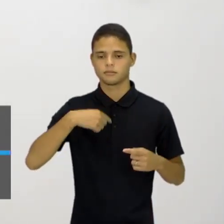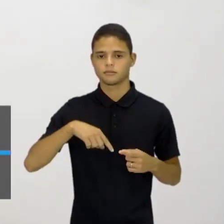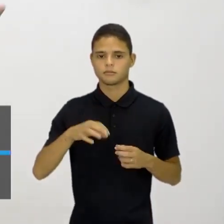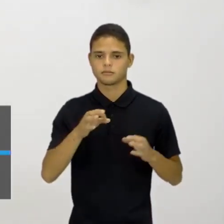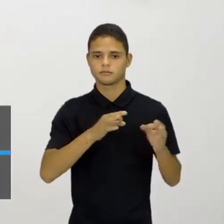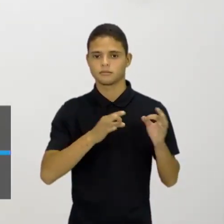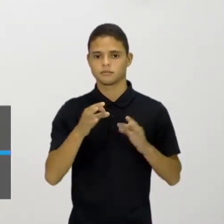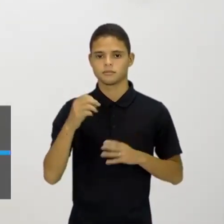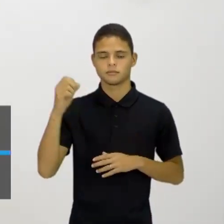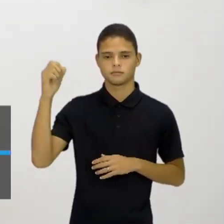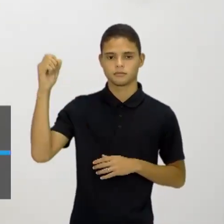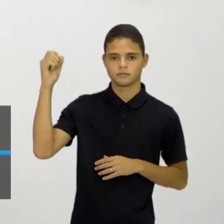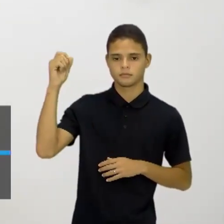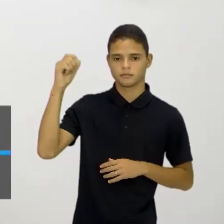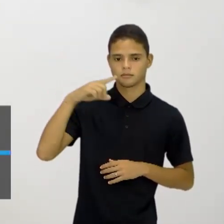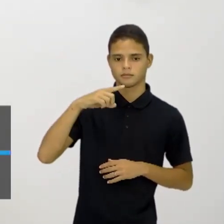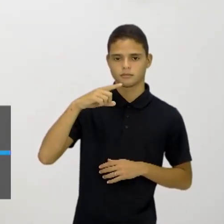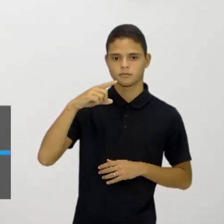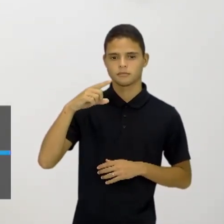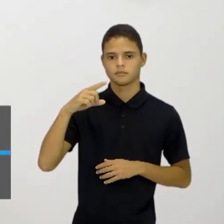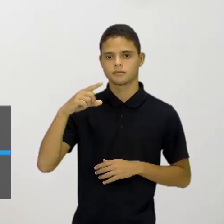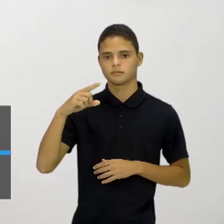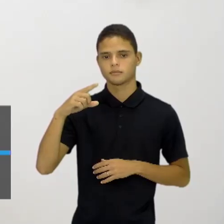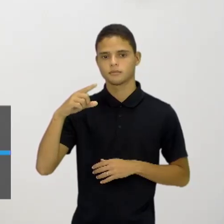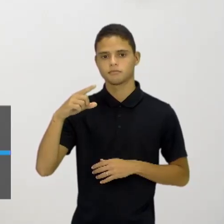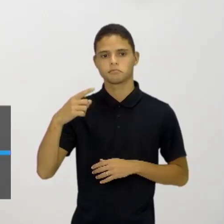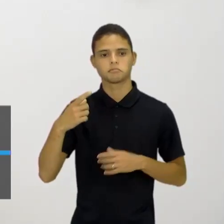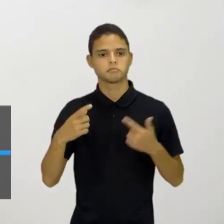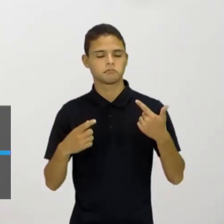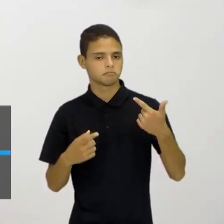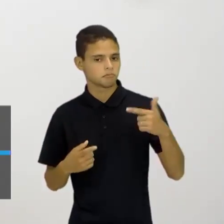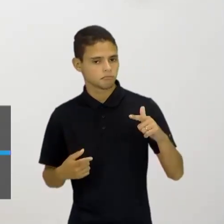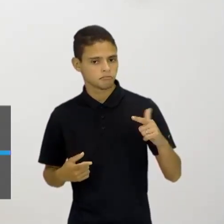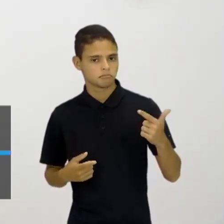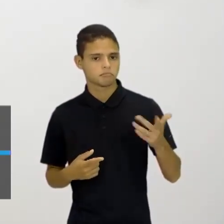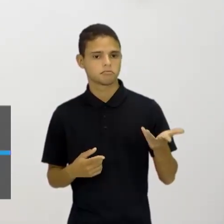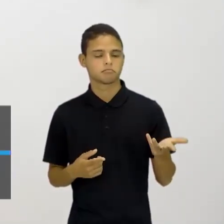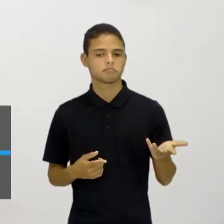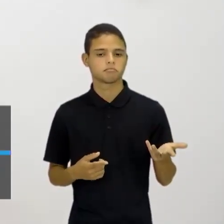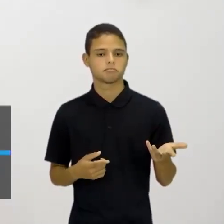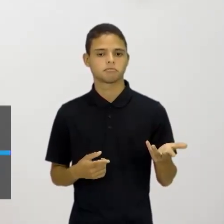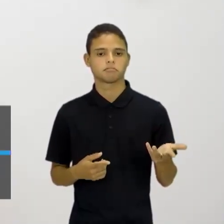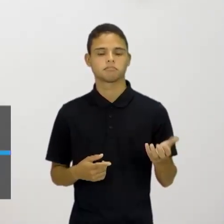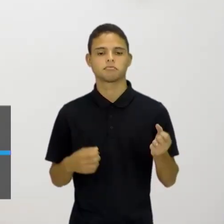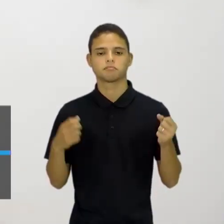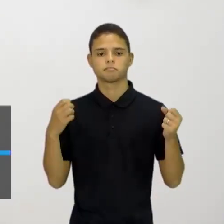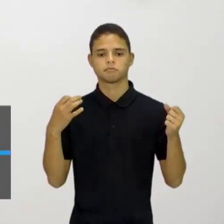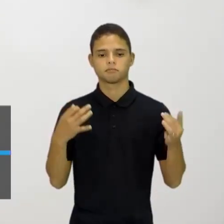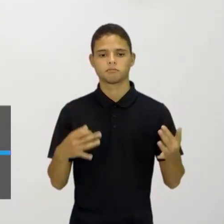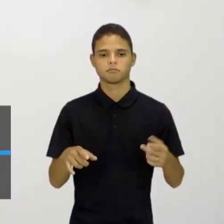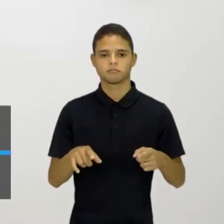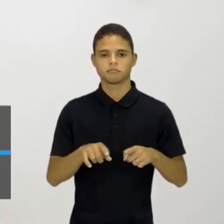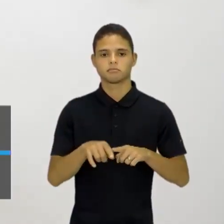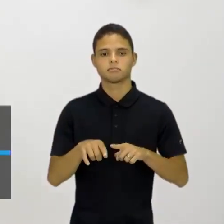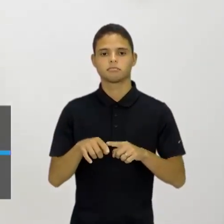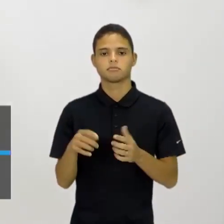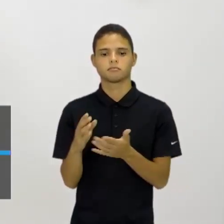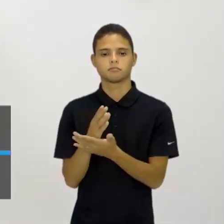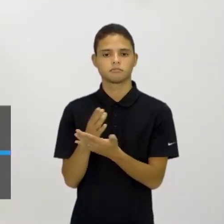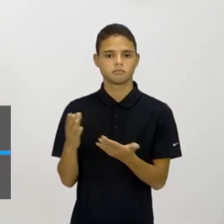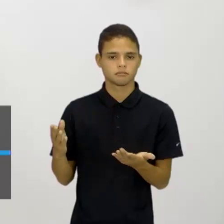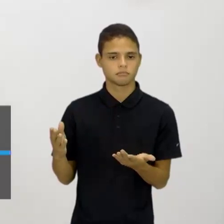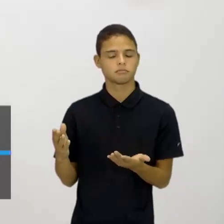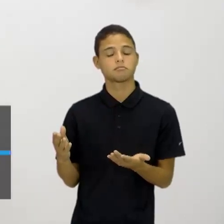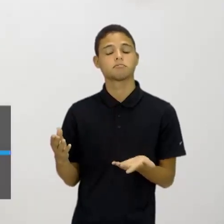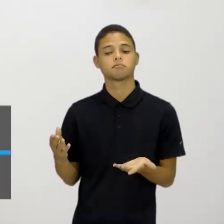o sol não nasce num ponto específico a lua também não e aí a gente explanou também para as constelações as constelações